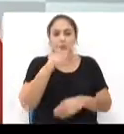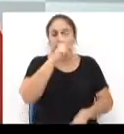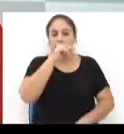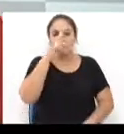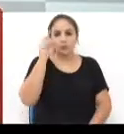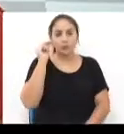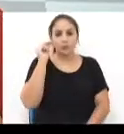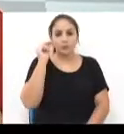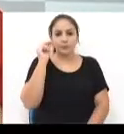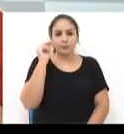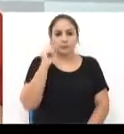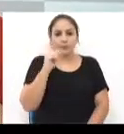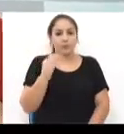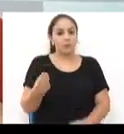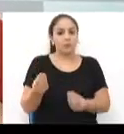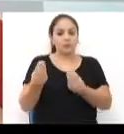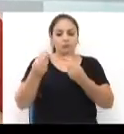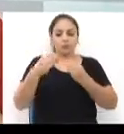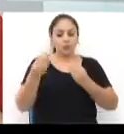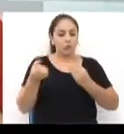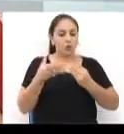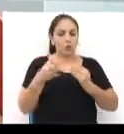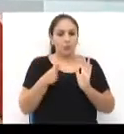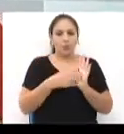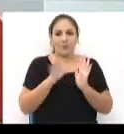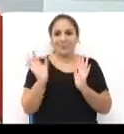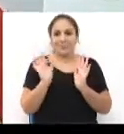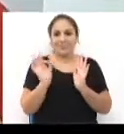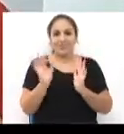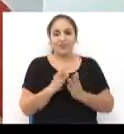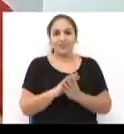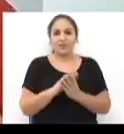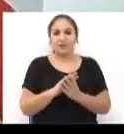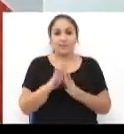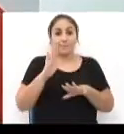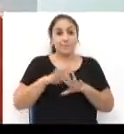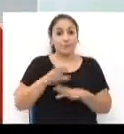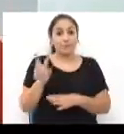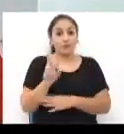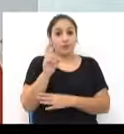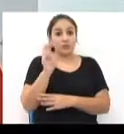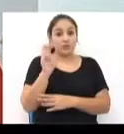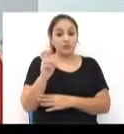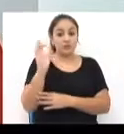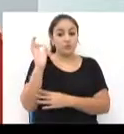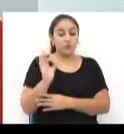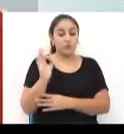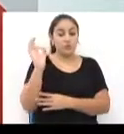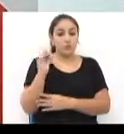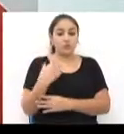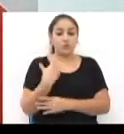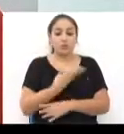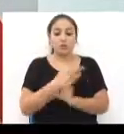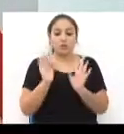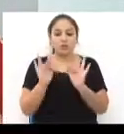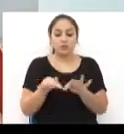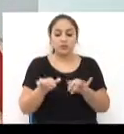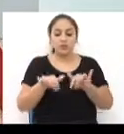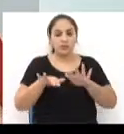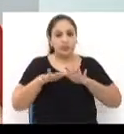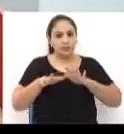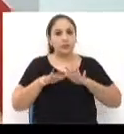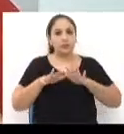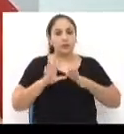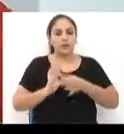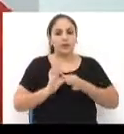Executivo Municipal não nos enviou uma nova proposta acima do valor de 5%. Então nós encerramos a